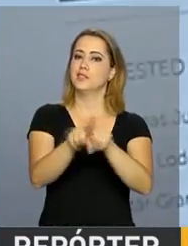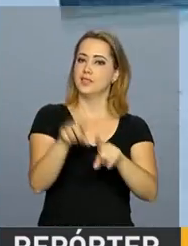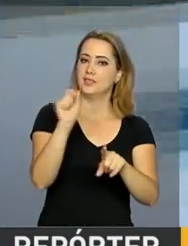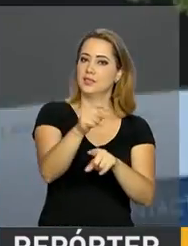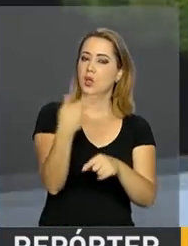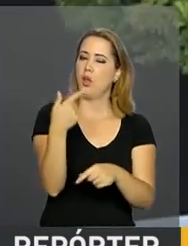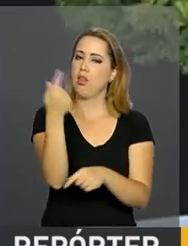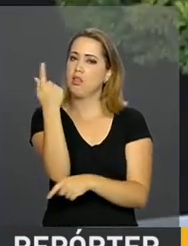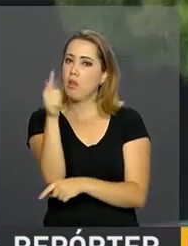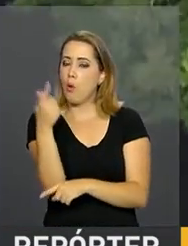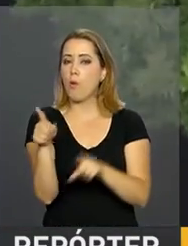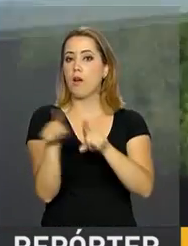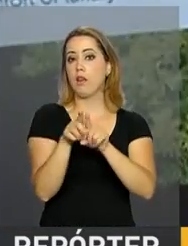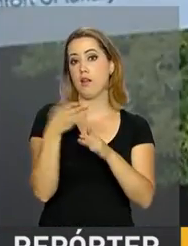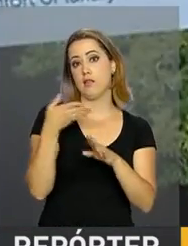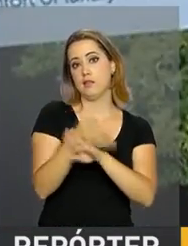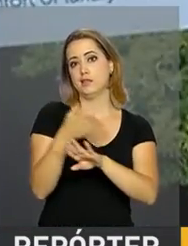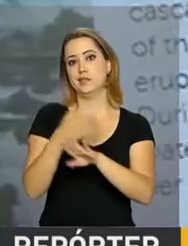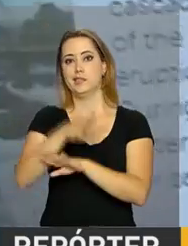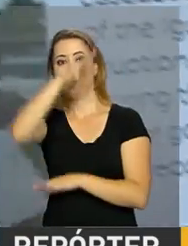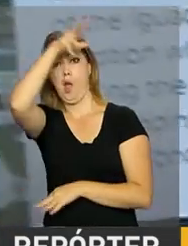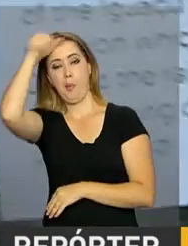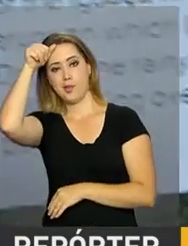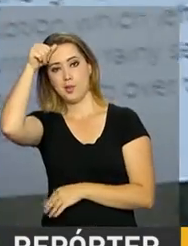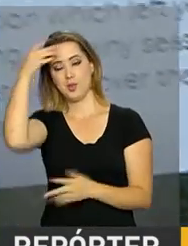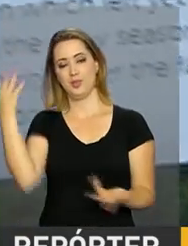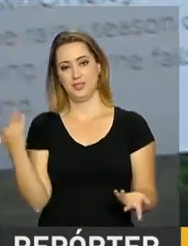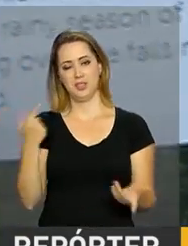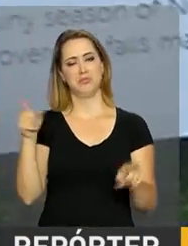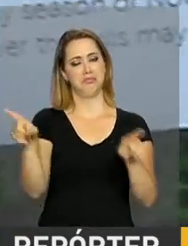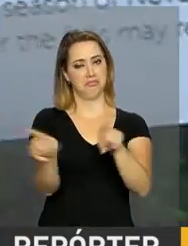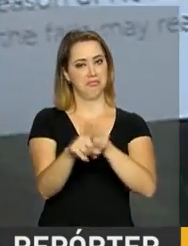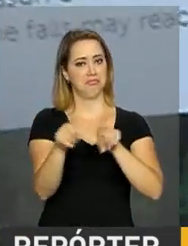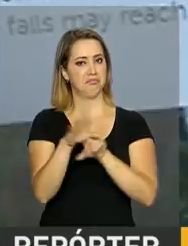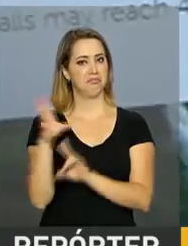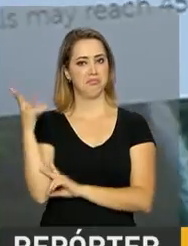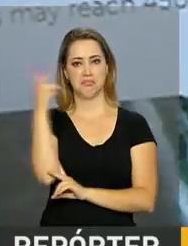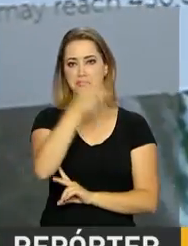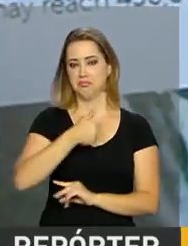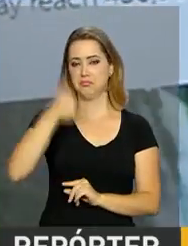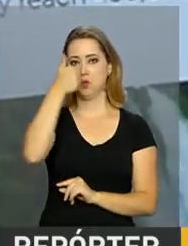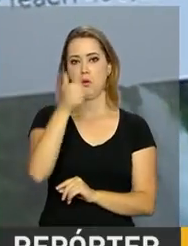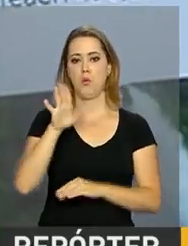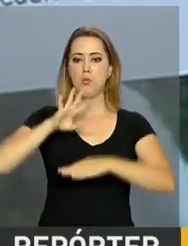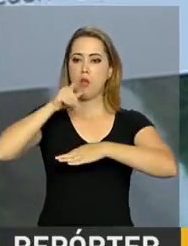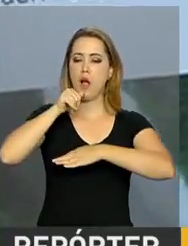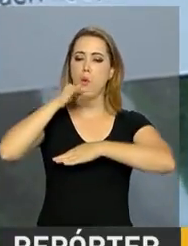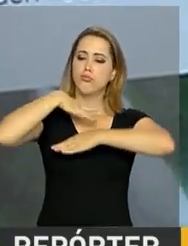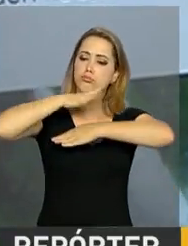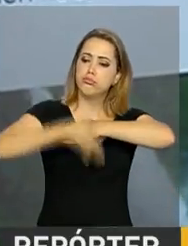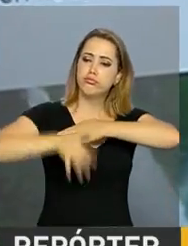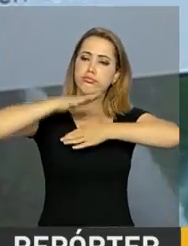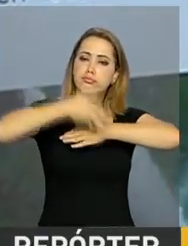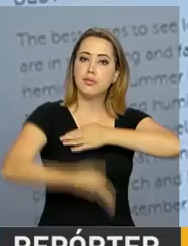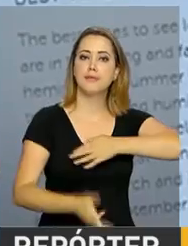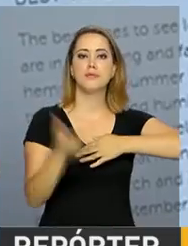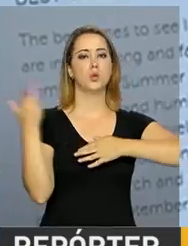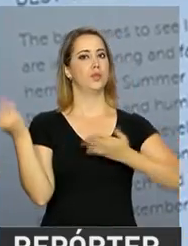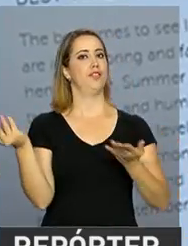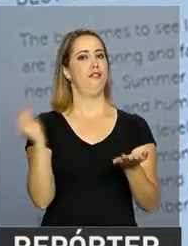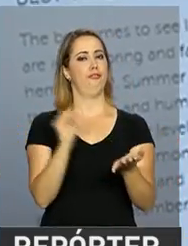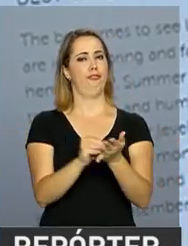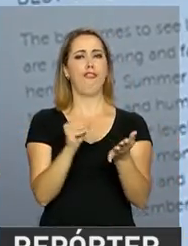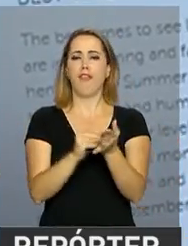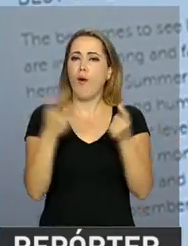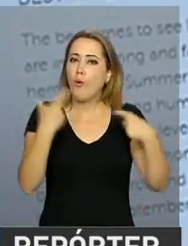o Encanto das florestas da Amazônia além é claro das Belezas das Cataratas do Iguaçu o que não falta é